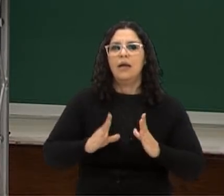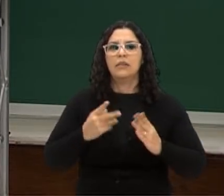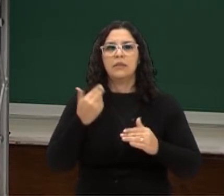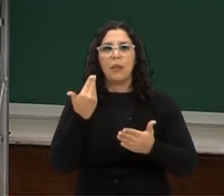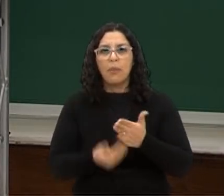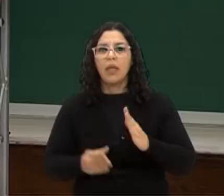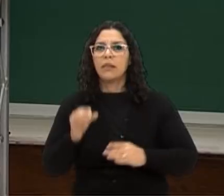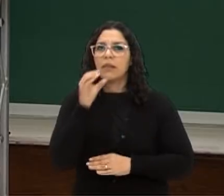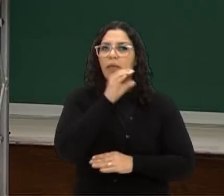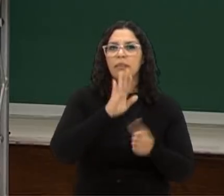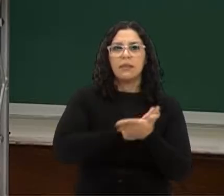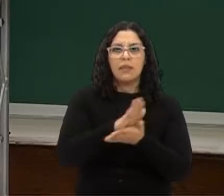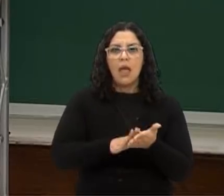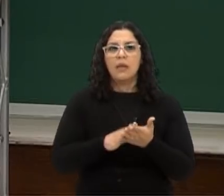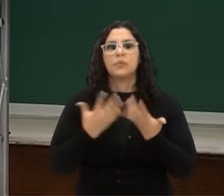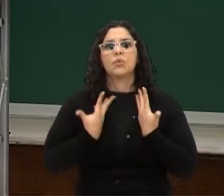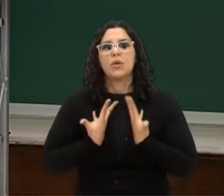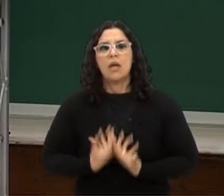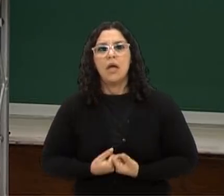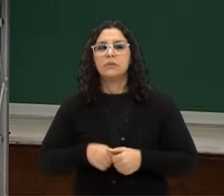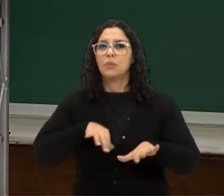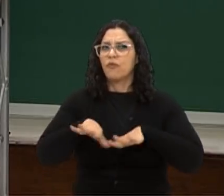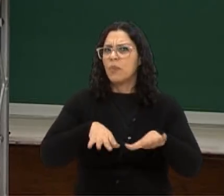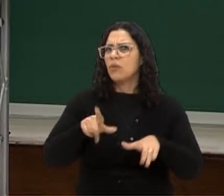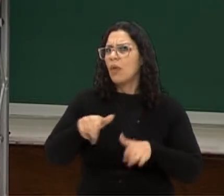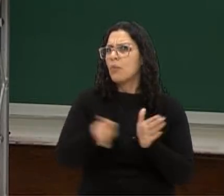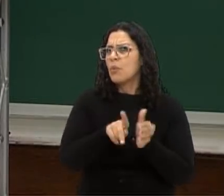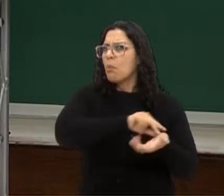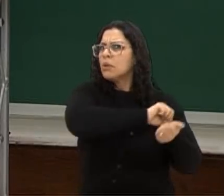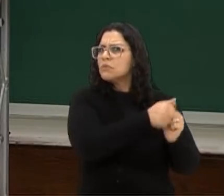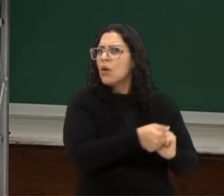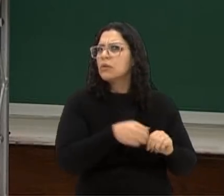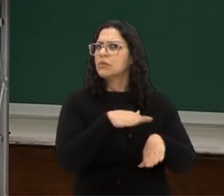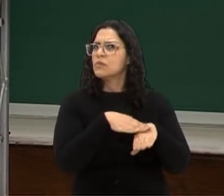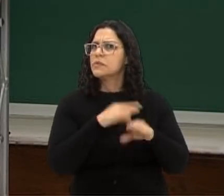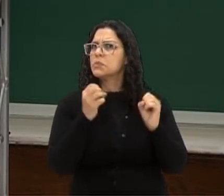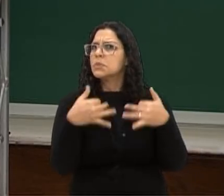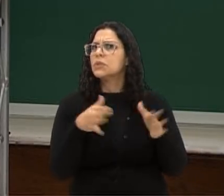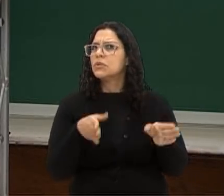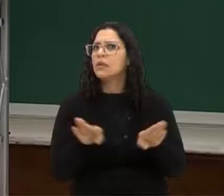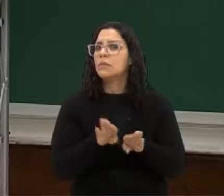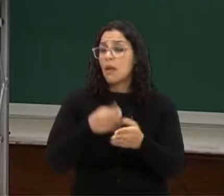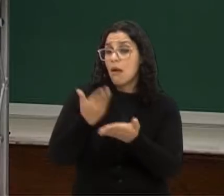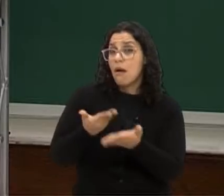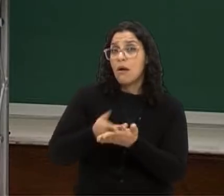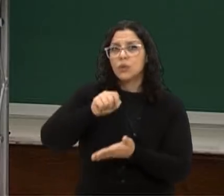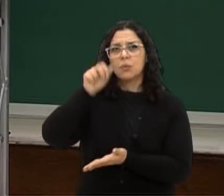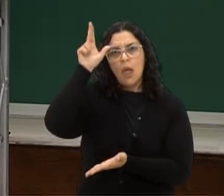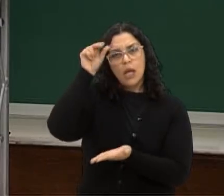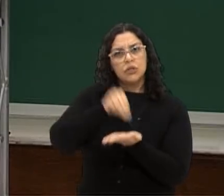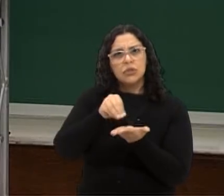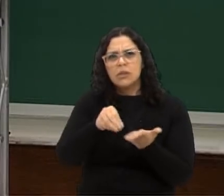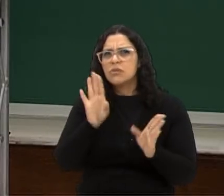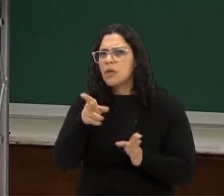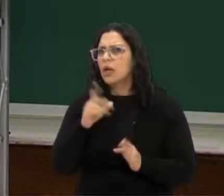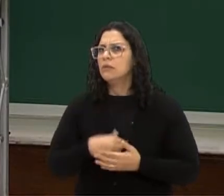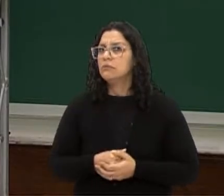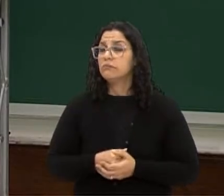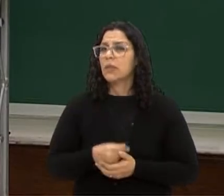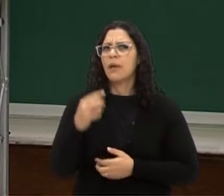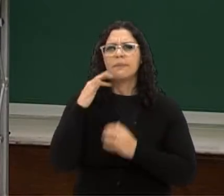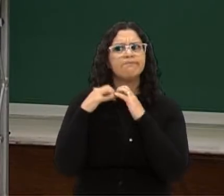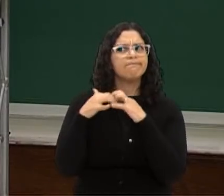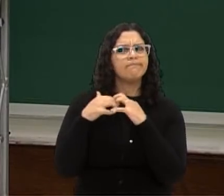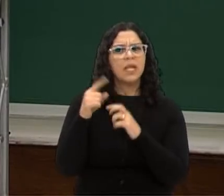eu corro, quando eu canso o meu corpo, quando eu faço atividade física? Será que foi isso que a gente conversou nessa aula e nas outras passadas? Né?